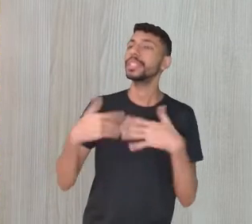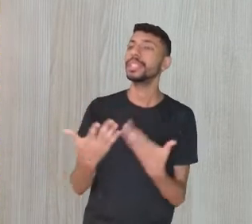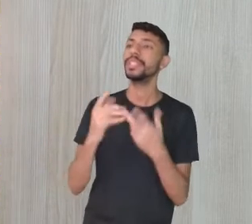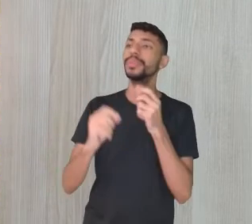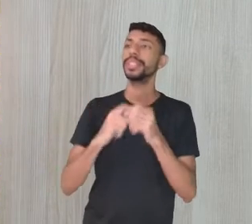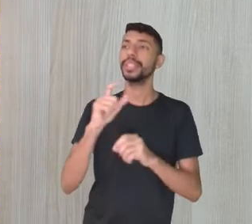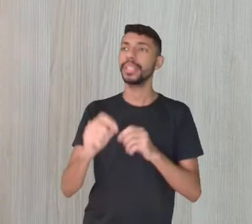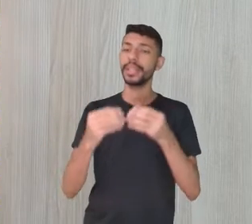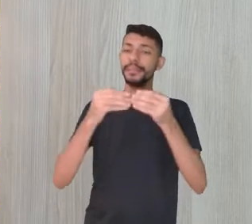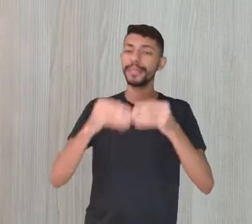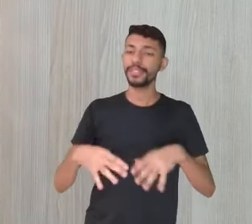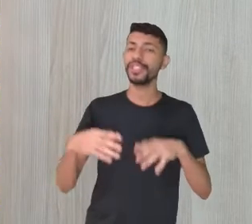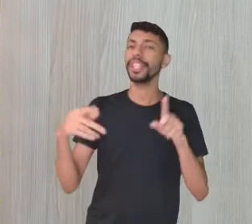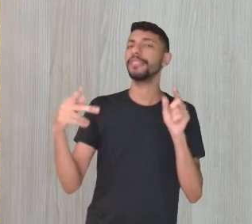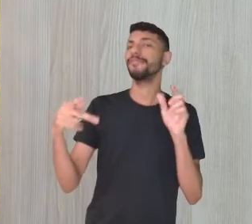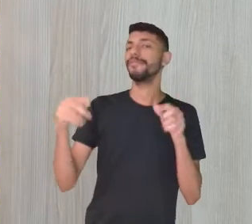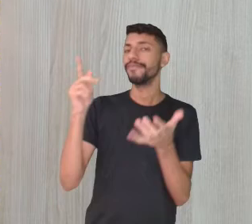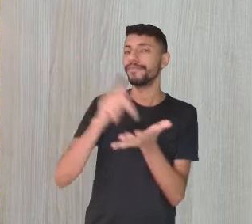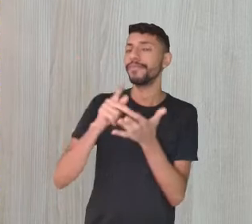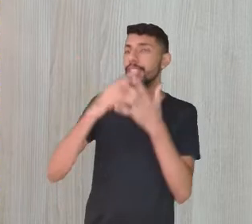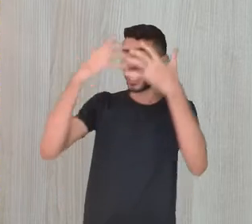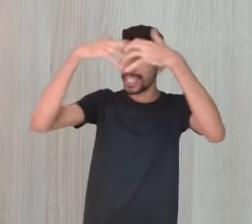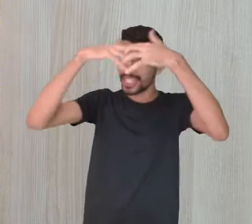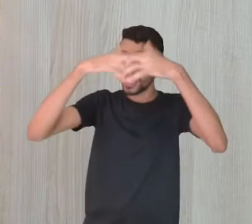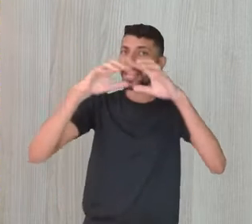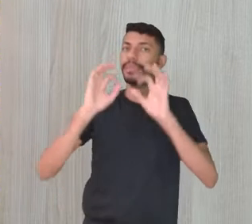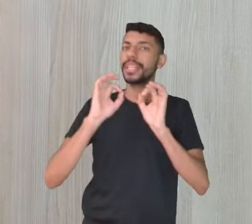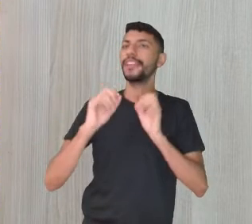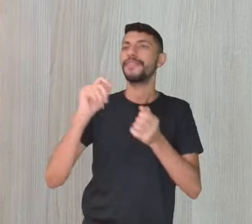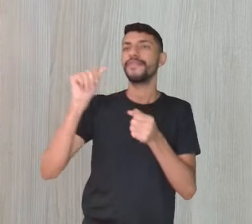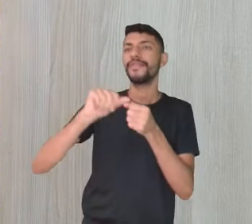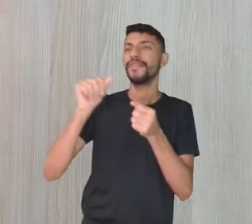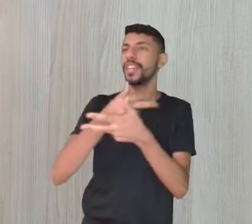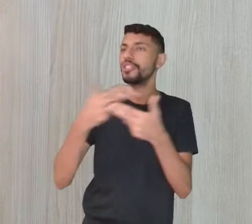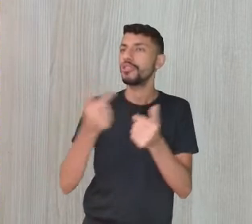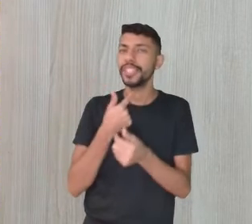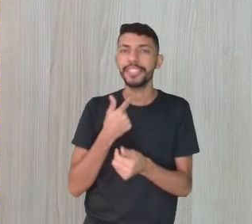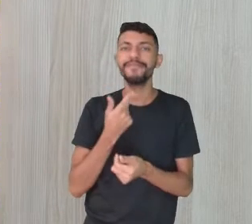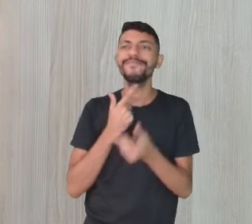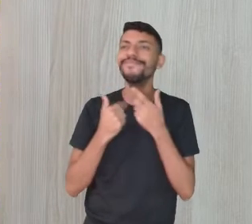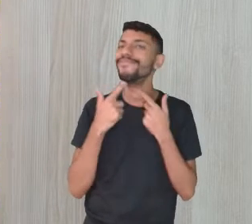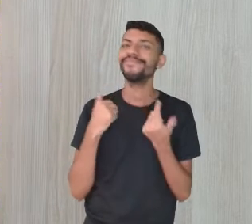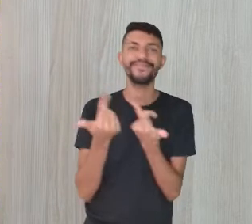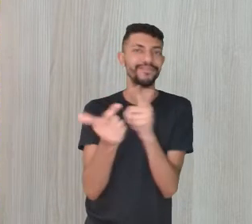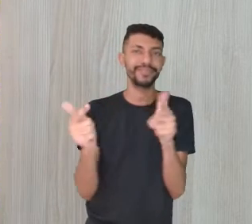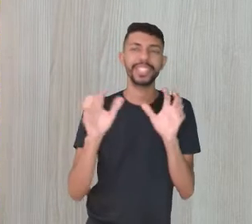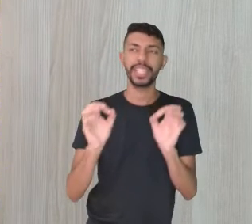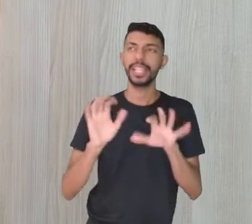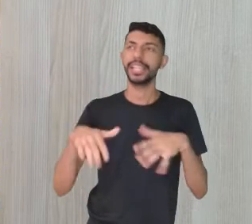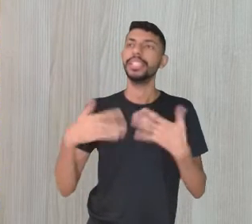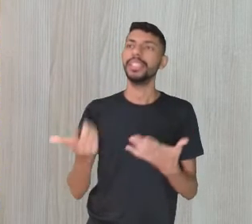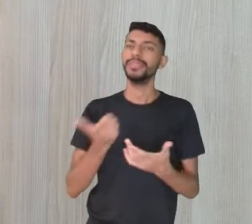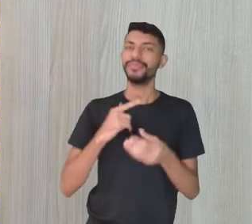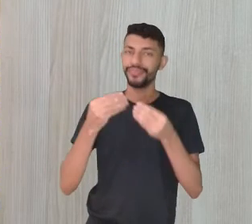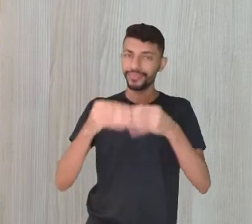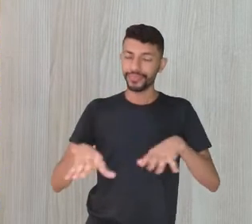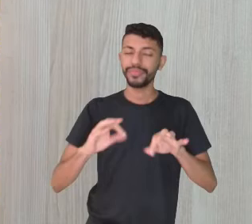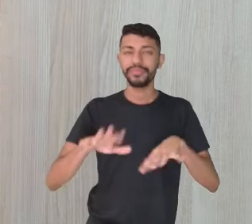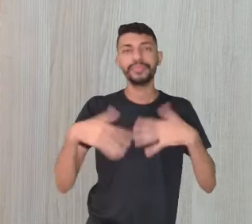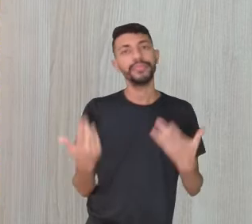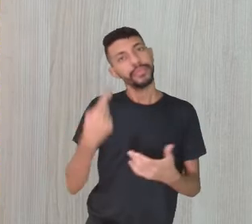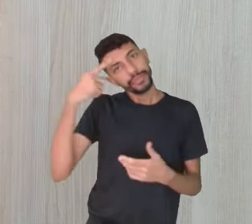atinge realmente o cérebro, as pessoas fazem coisas que nem queriam fazer e ficam as sequelas. Então, pessoal, esse dia